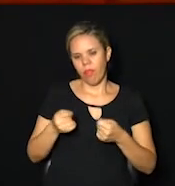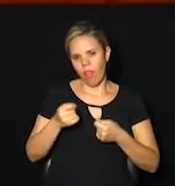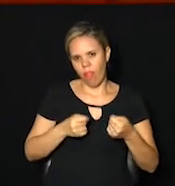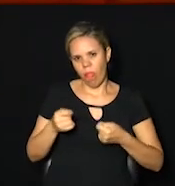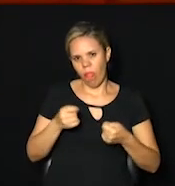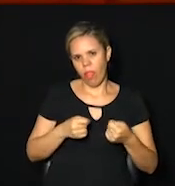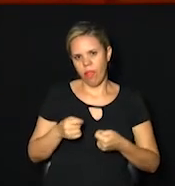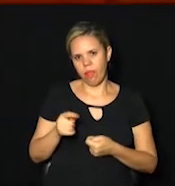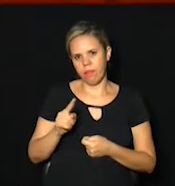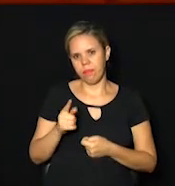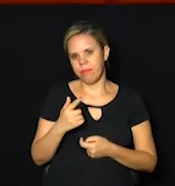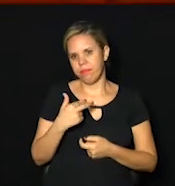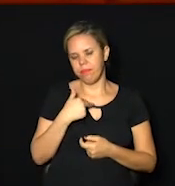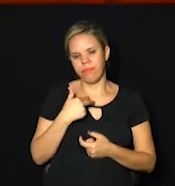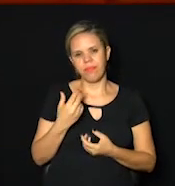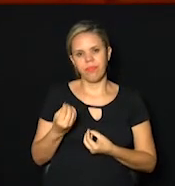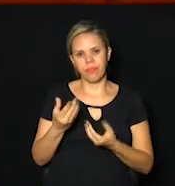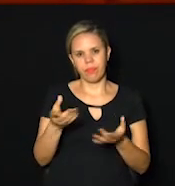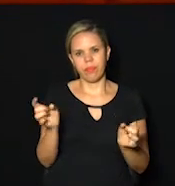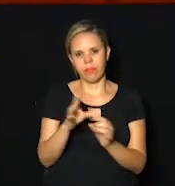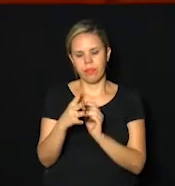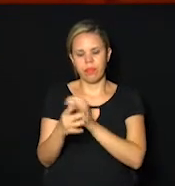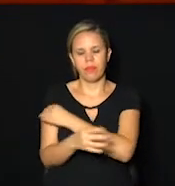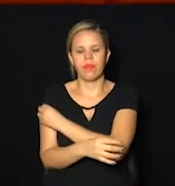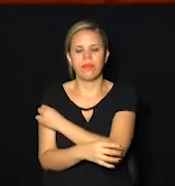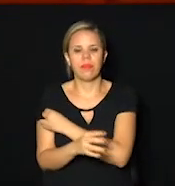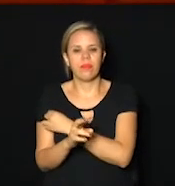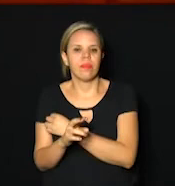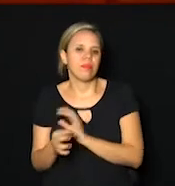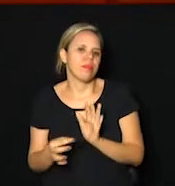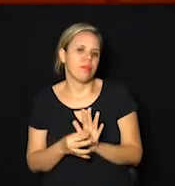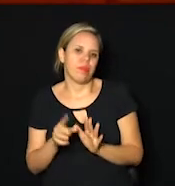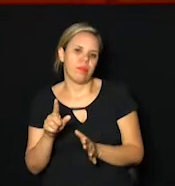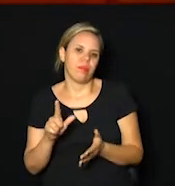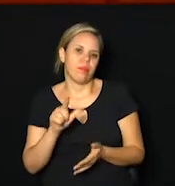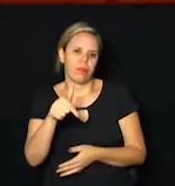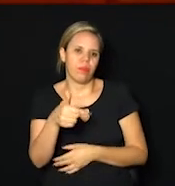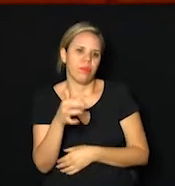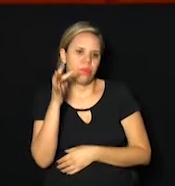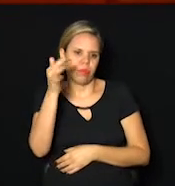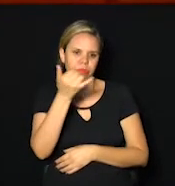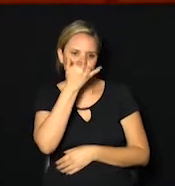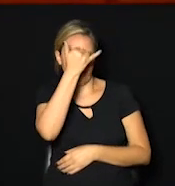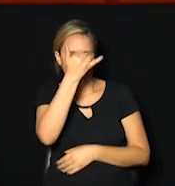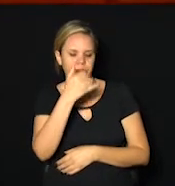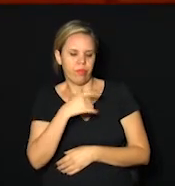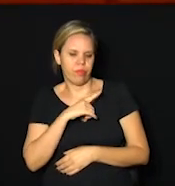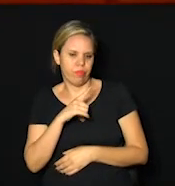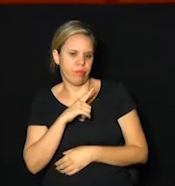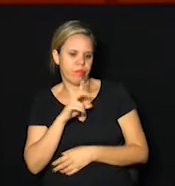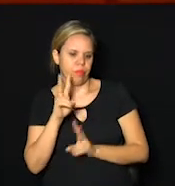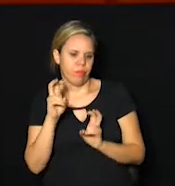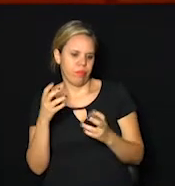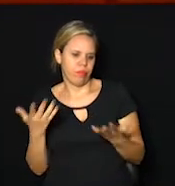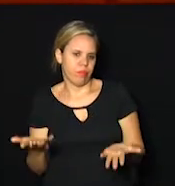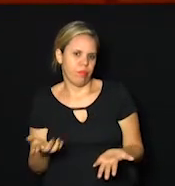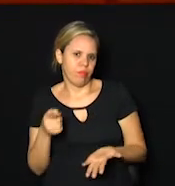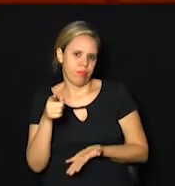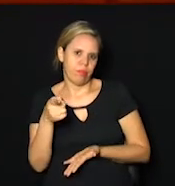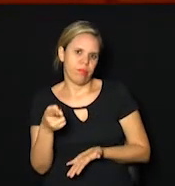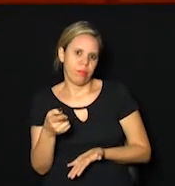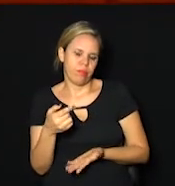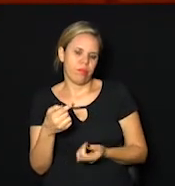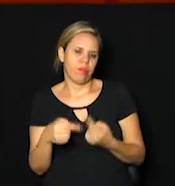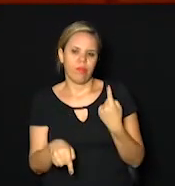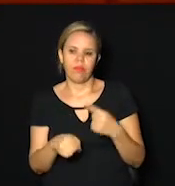mas não deem receitas prontas, que você pode sim quebrar a cara lá na frente. E o termo é quebrar a cara, né? Você vai